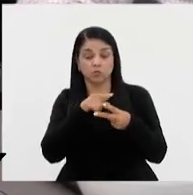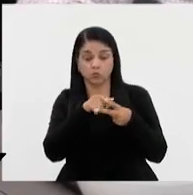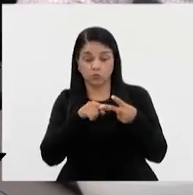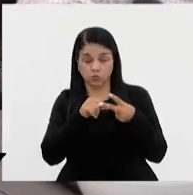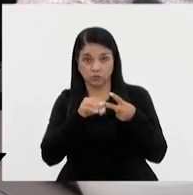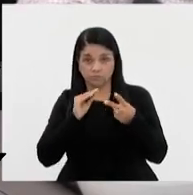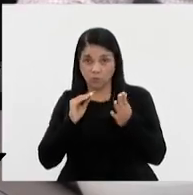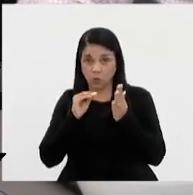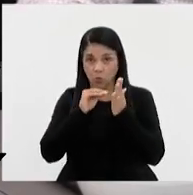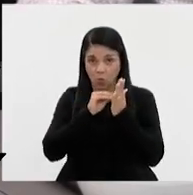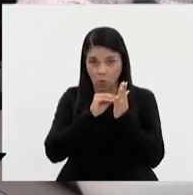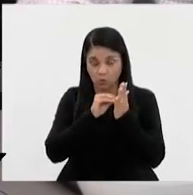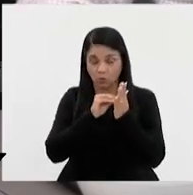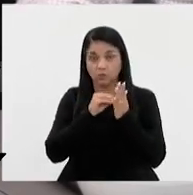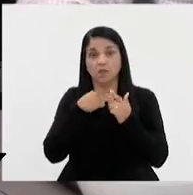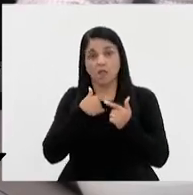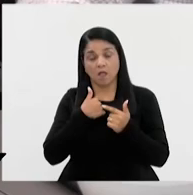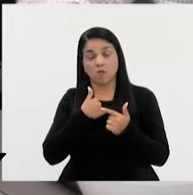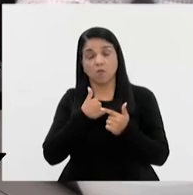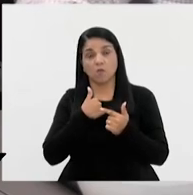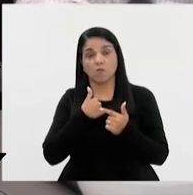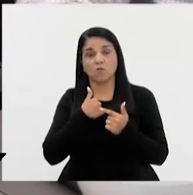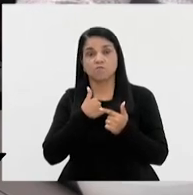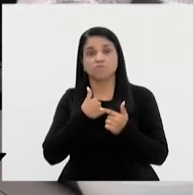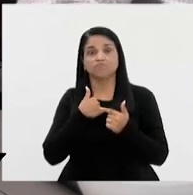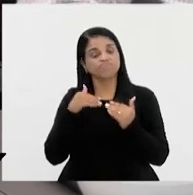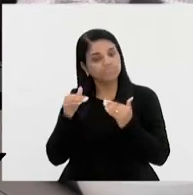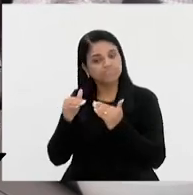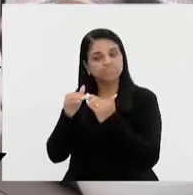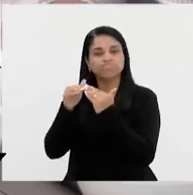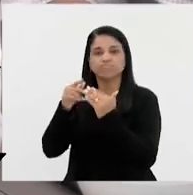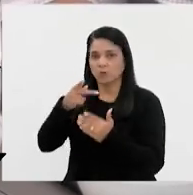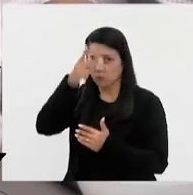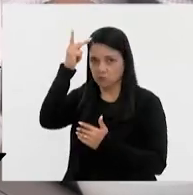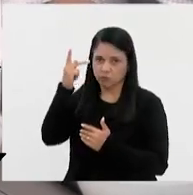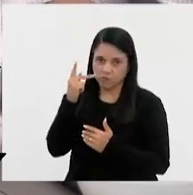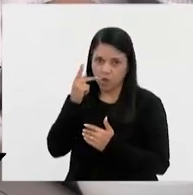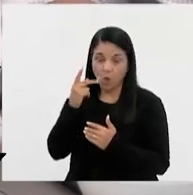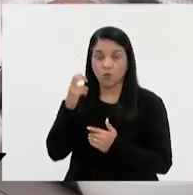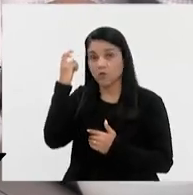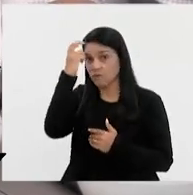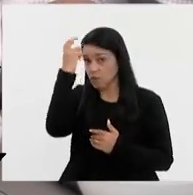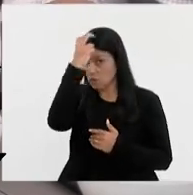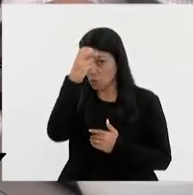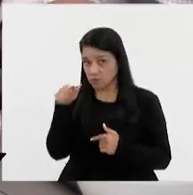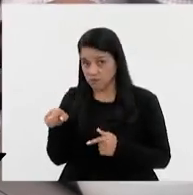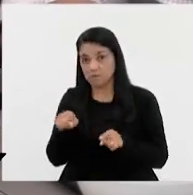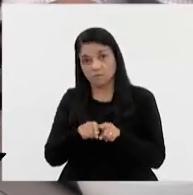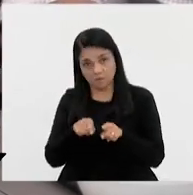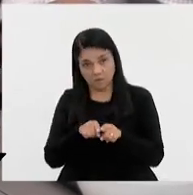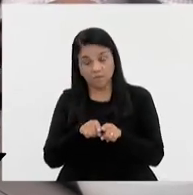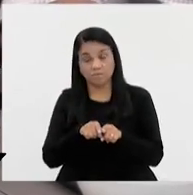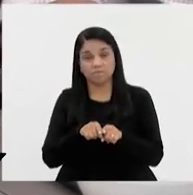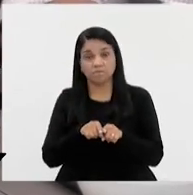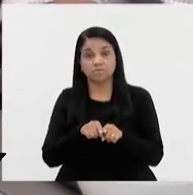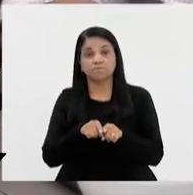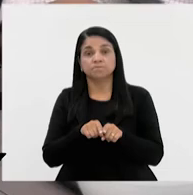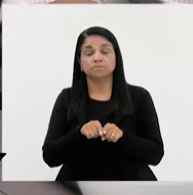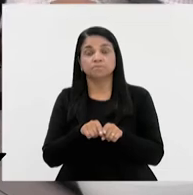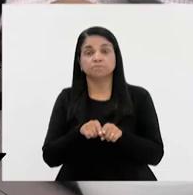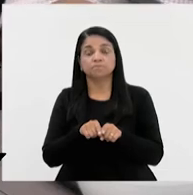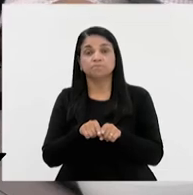Primeiro, eu sou muito favorável ao que disse o Luiz Paulo e a Verônica, os deputados Luiz Paulo e Verônica. Eu acho que